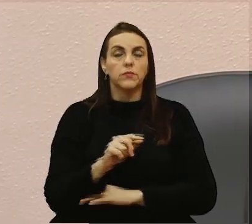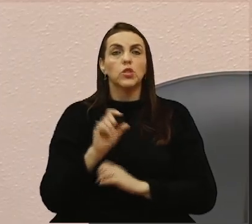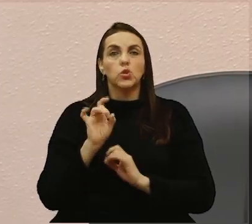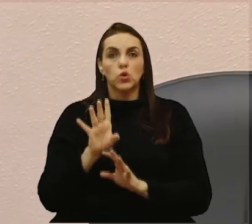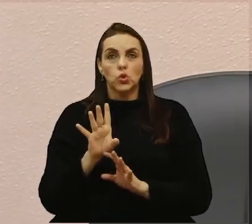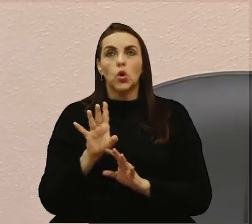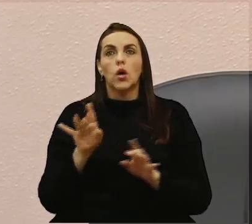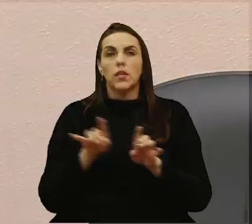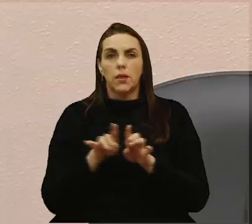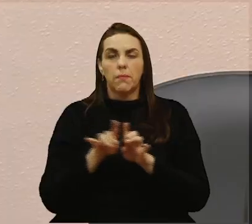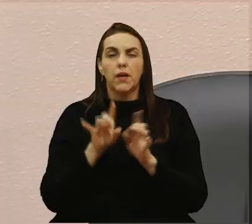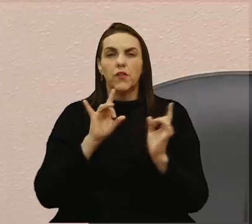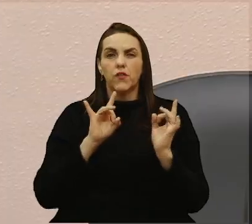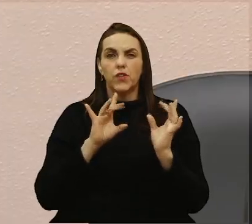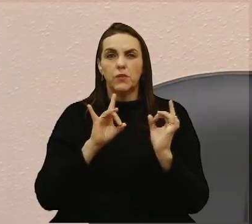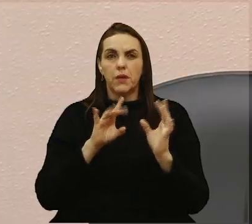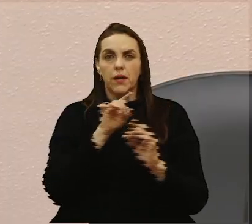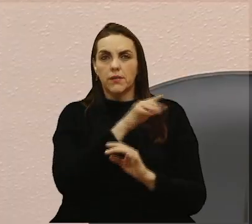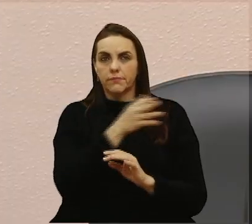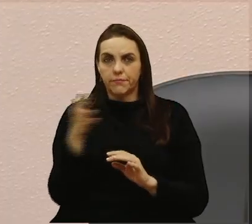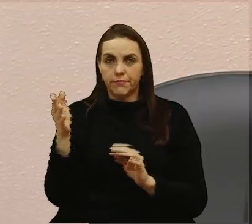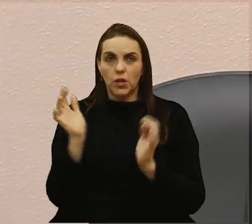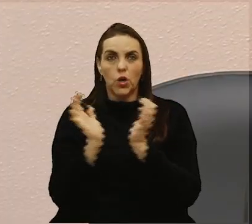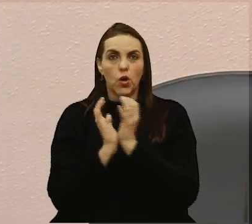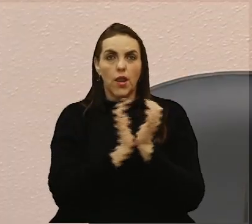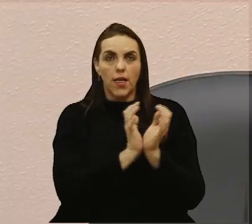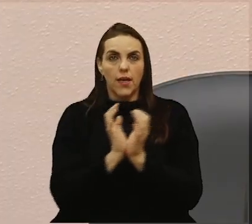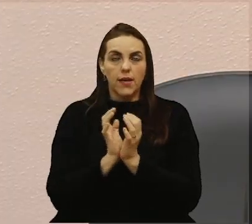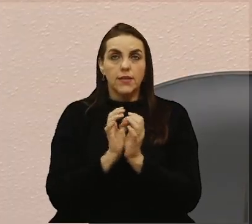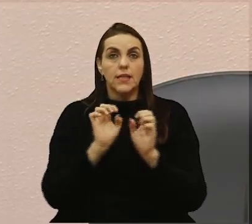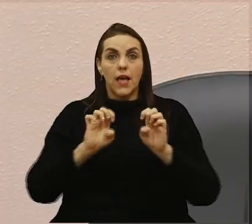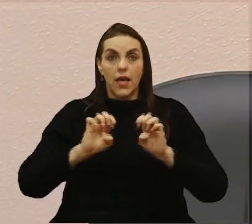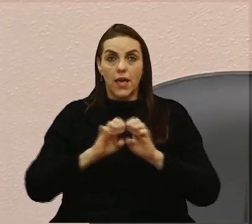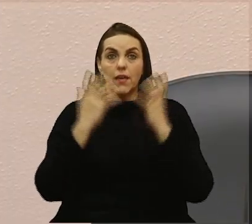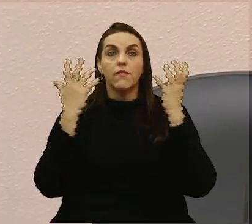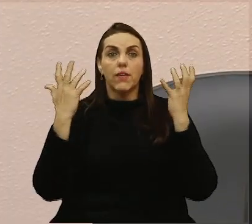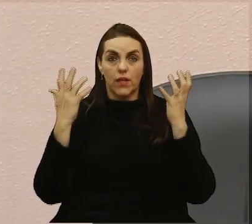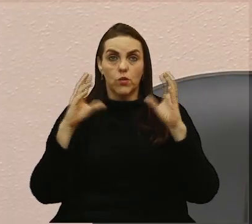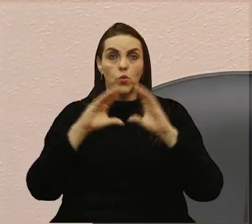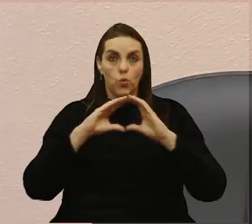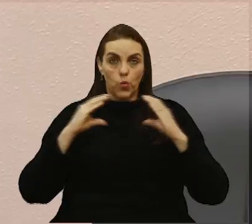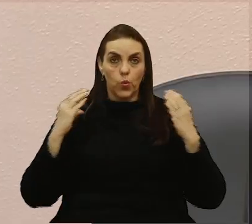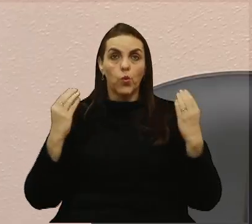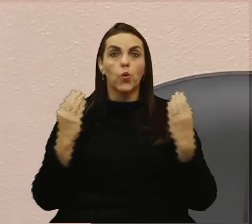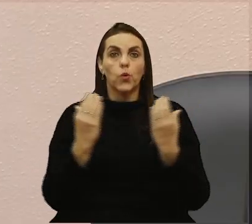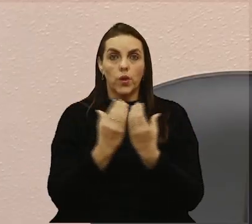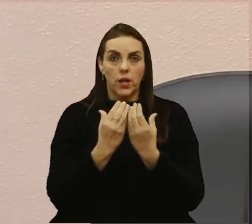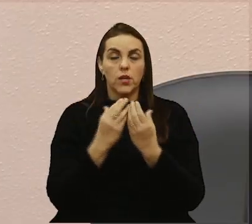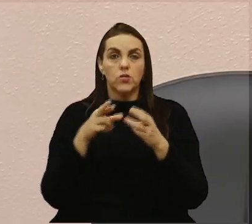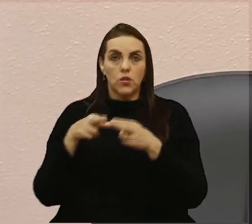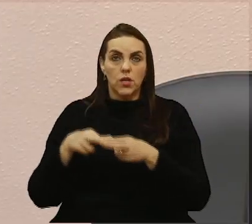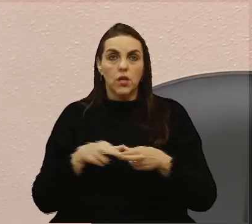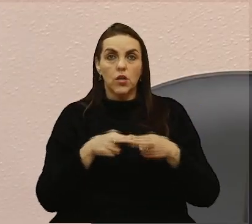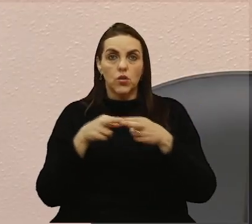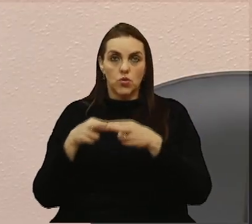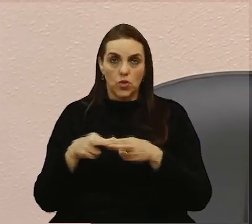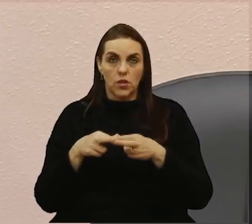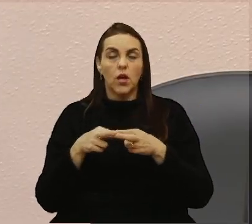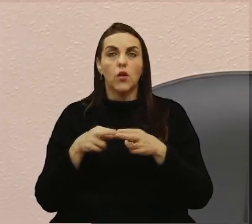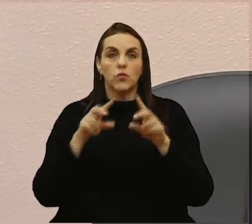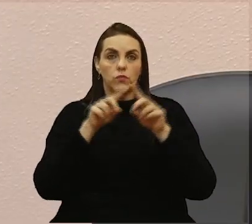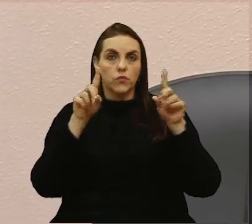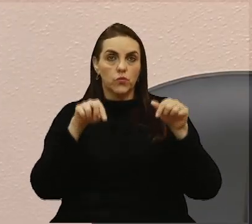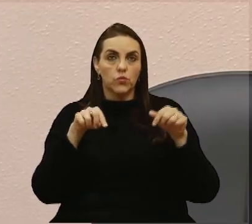dando também um feedback aos colegas vereadores, o nosso evento, o Congresso Regional de Agentes Públicos